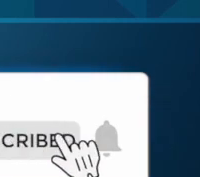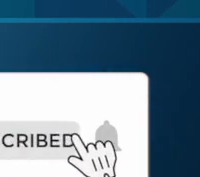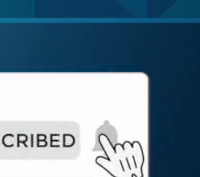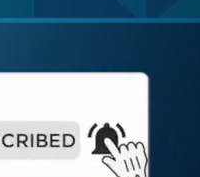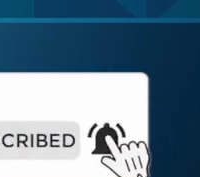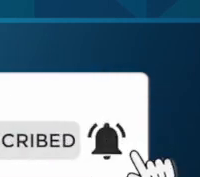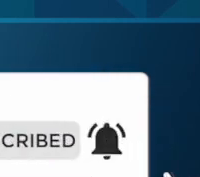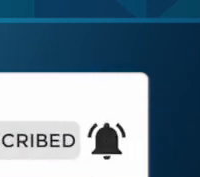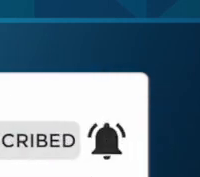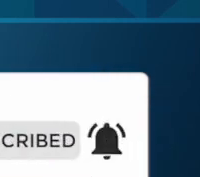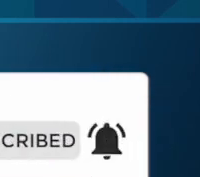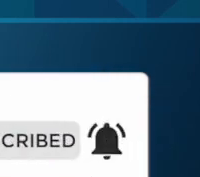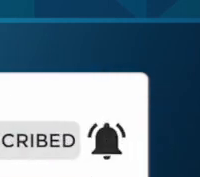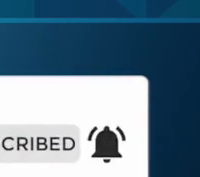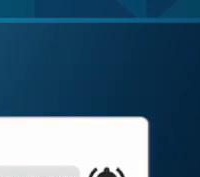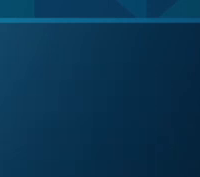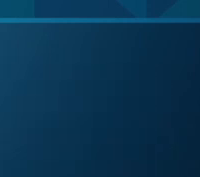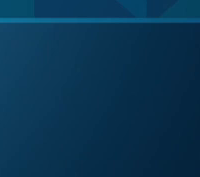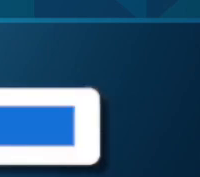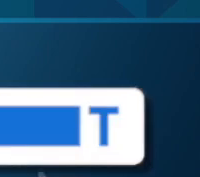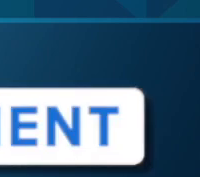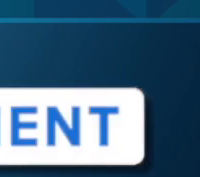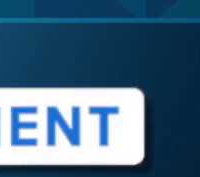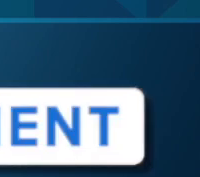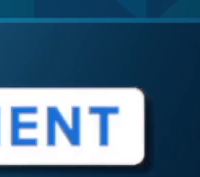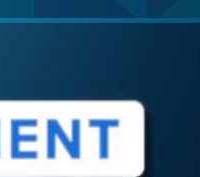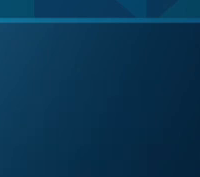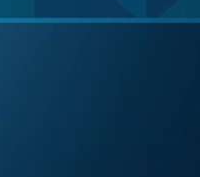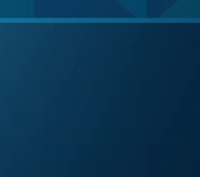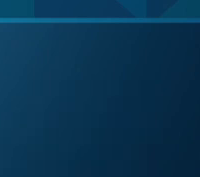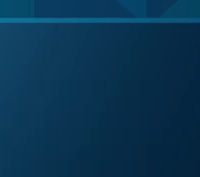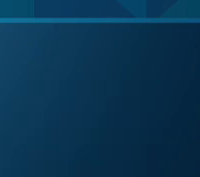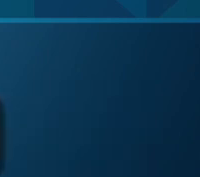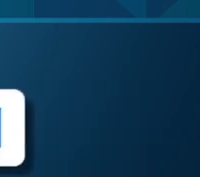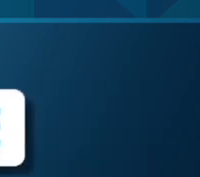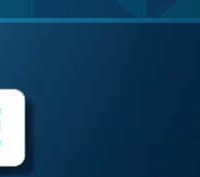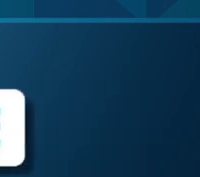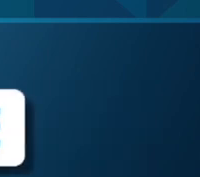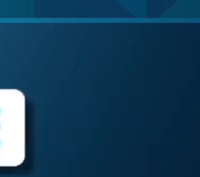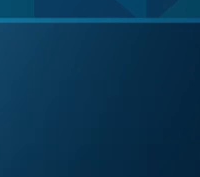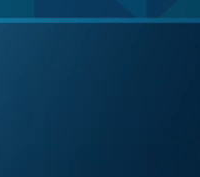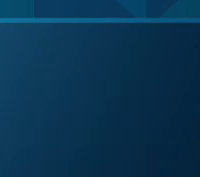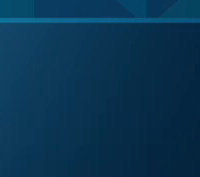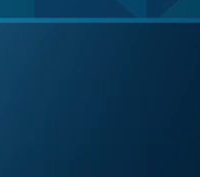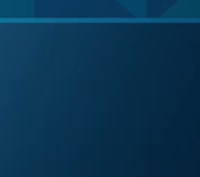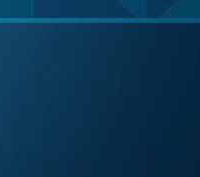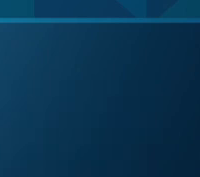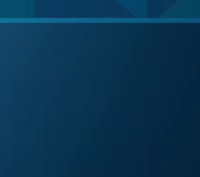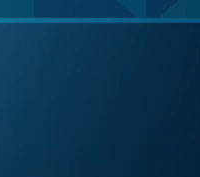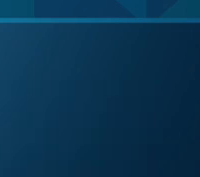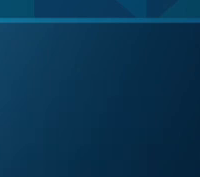RTL, hanehang botão notificação. Fo comentário no fahetutang ba media social siraseluk.